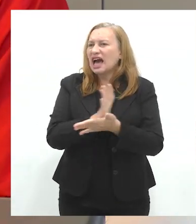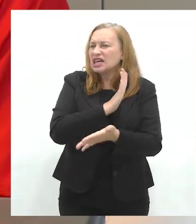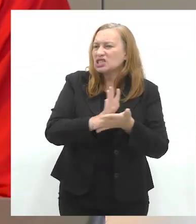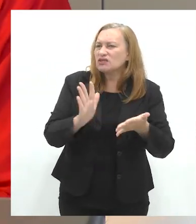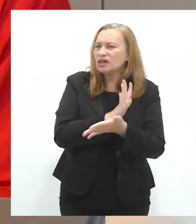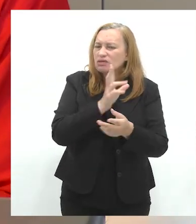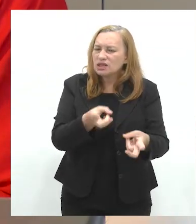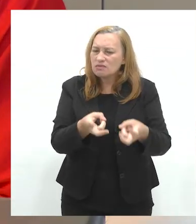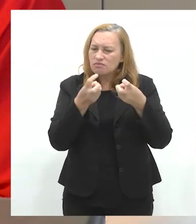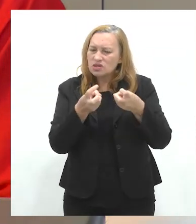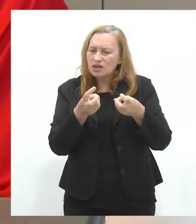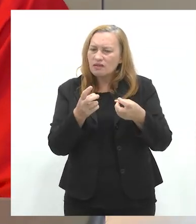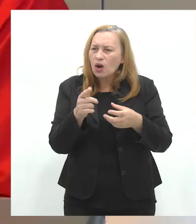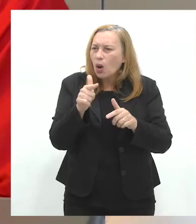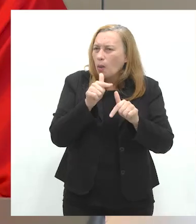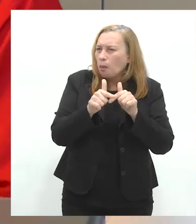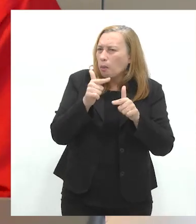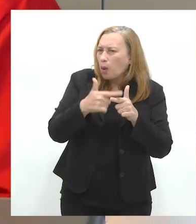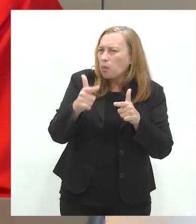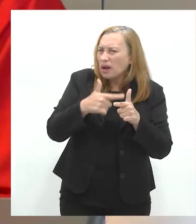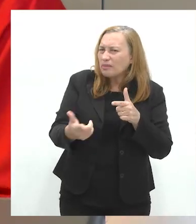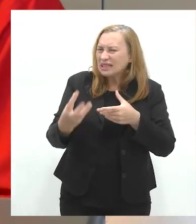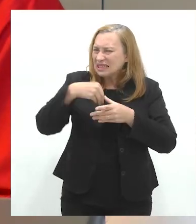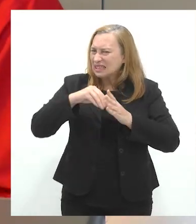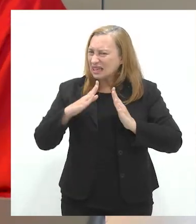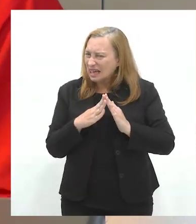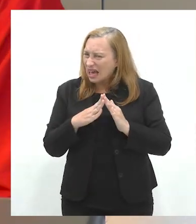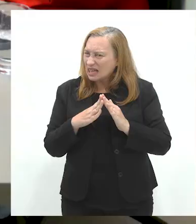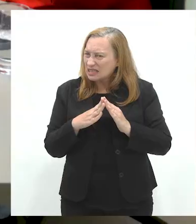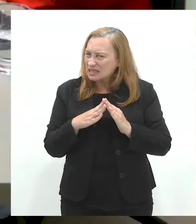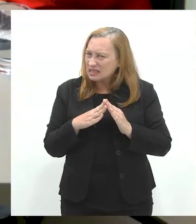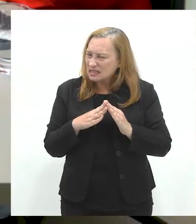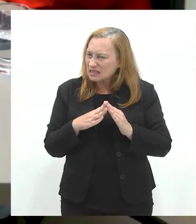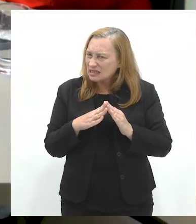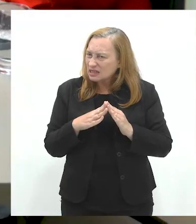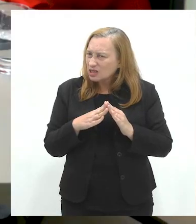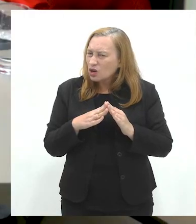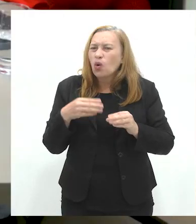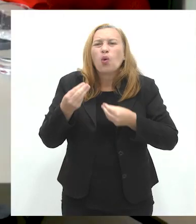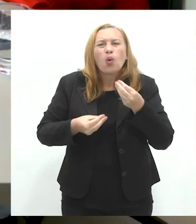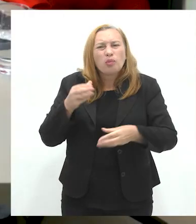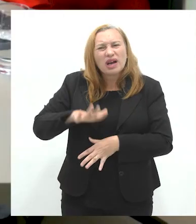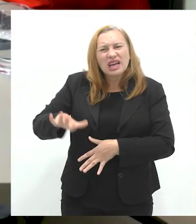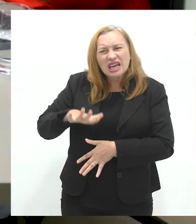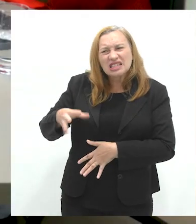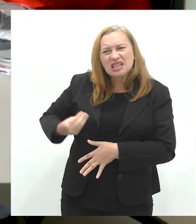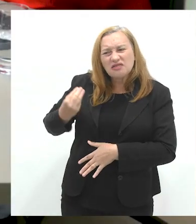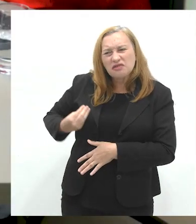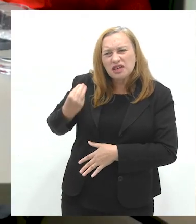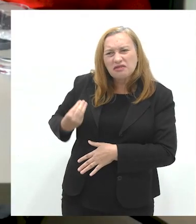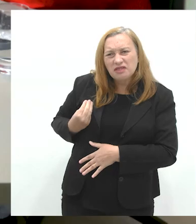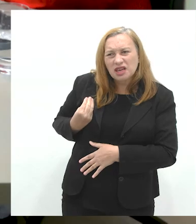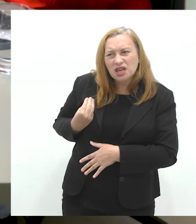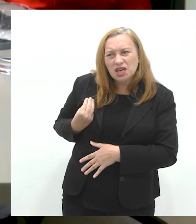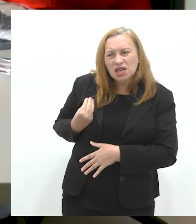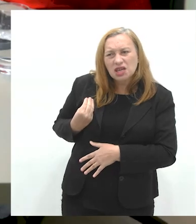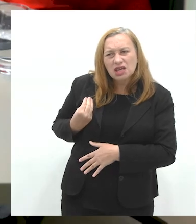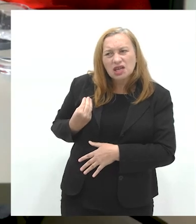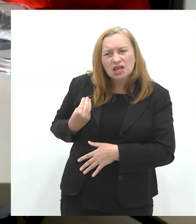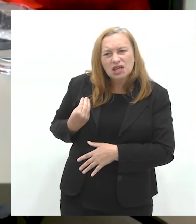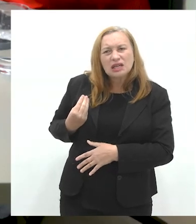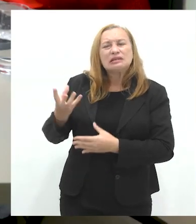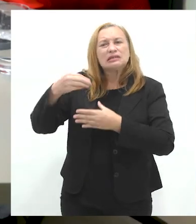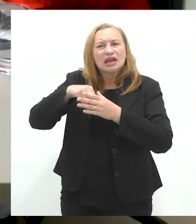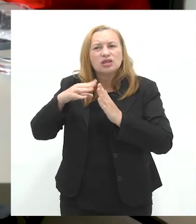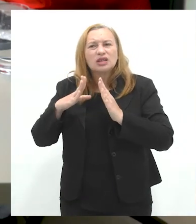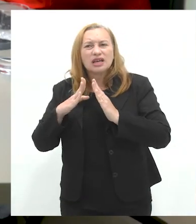diferença, assim? Às vezes você detecta o problema em casa. Será que é como é que aquela criança vive? Como é que é aquela